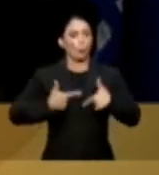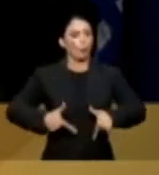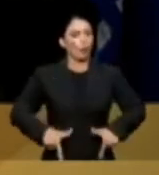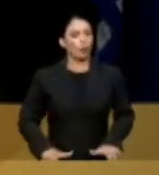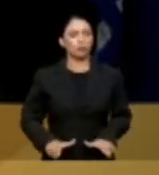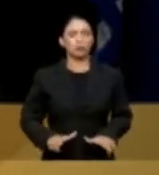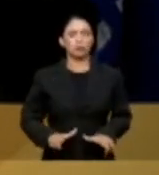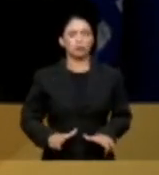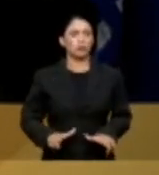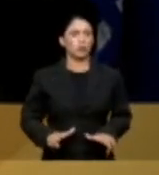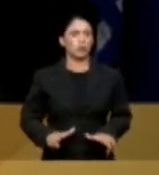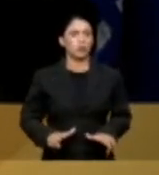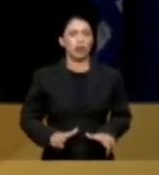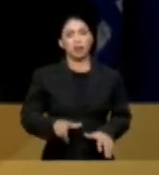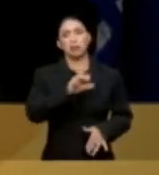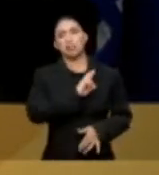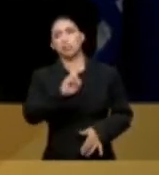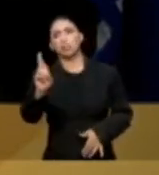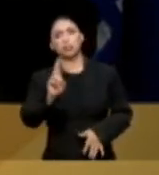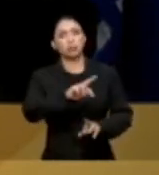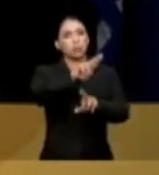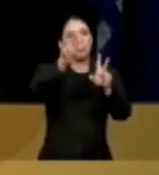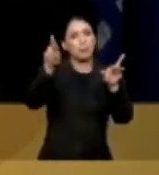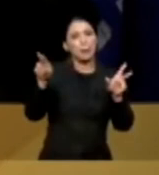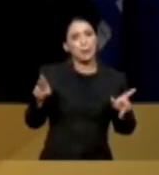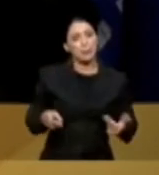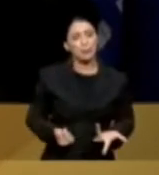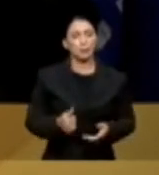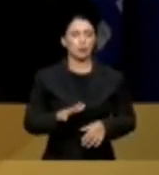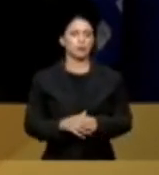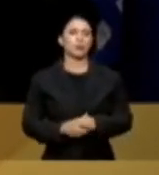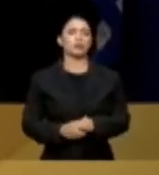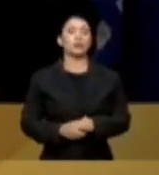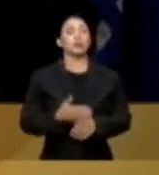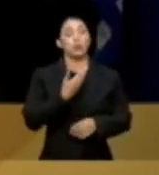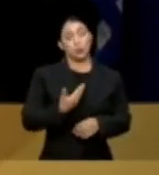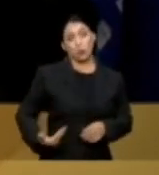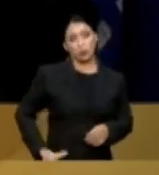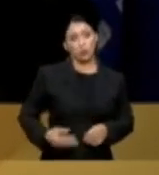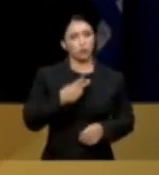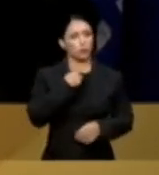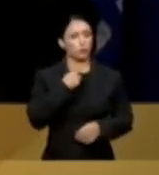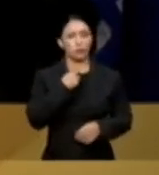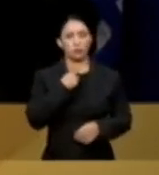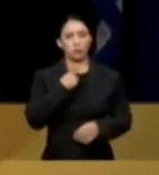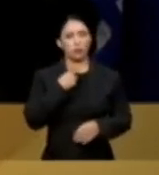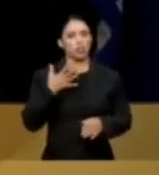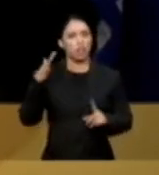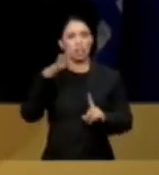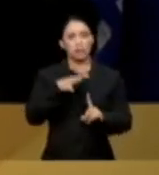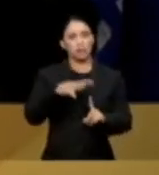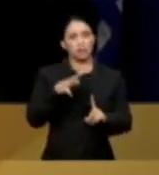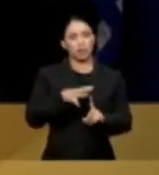neutralidade em relação às diferentes crenças religiosas. O Estado deve manter-se isento no tocante às variadas convicções